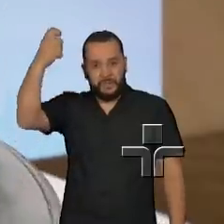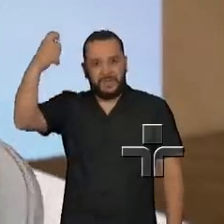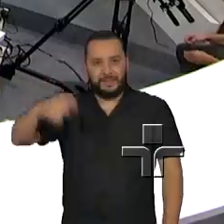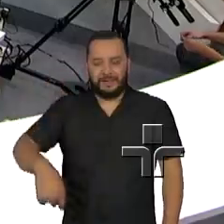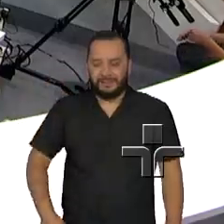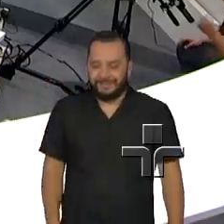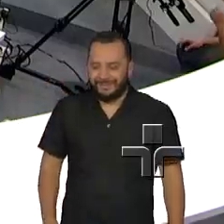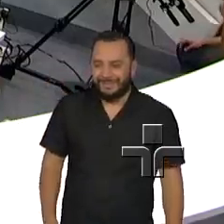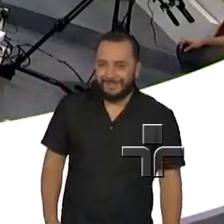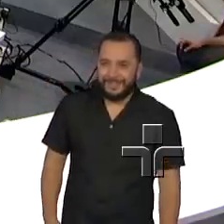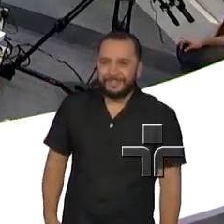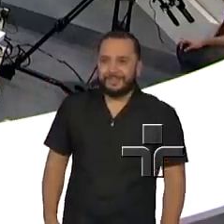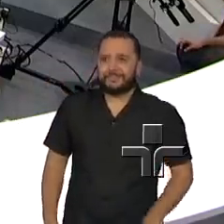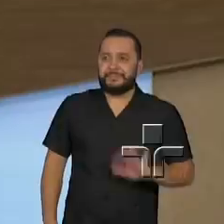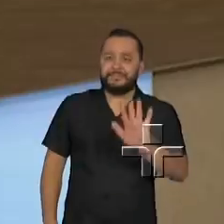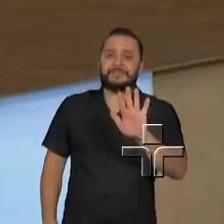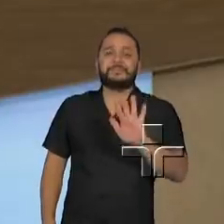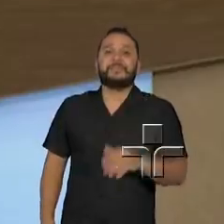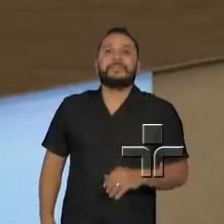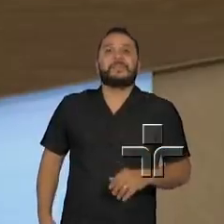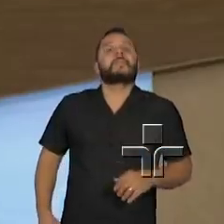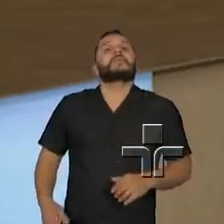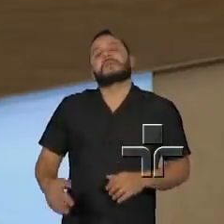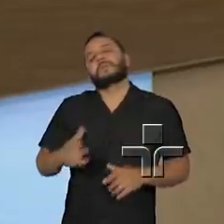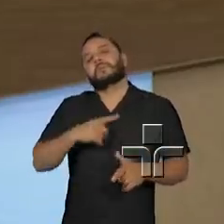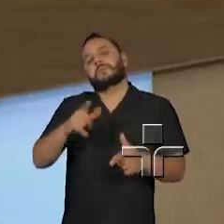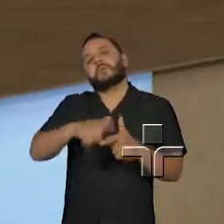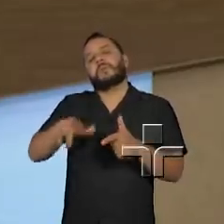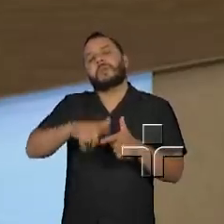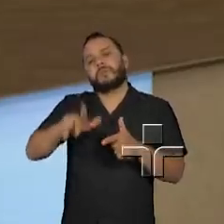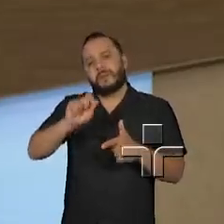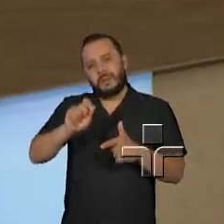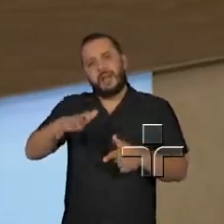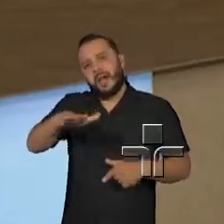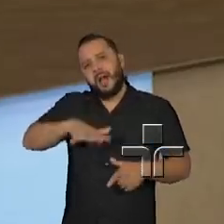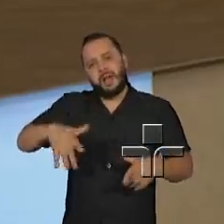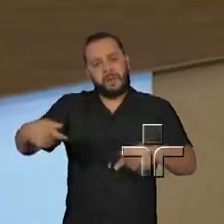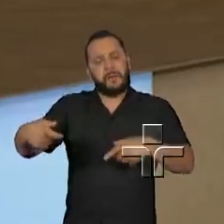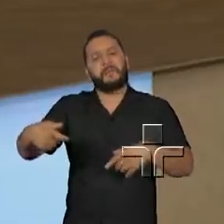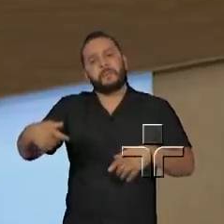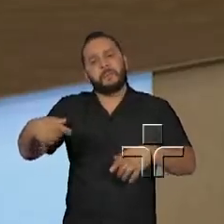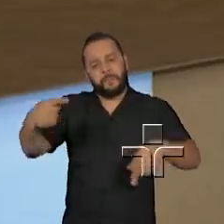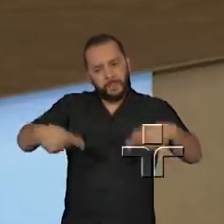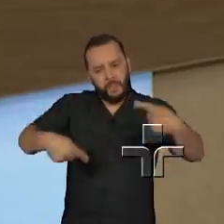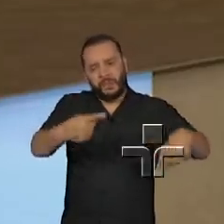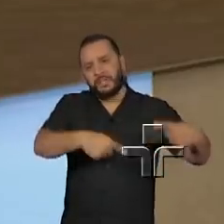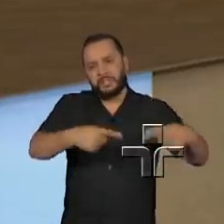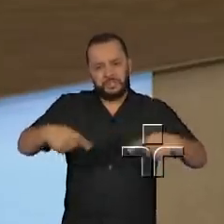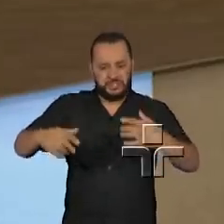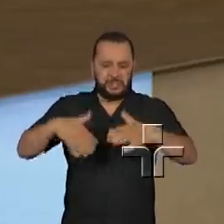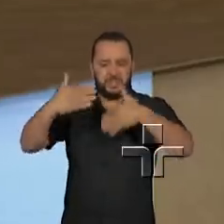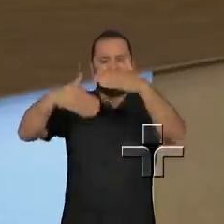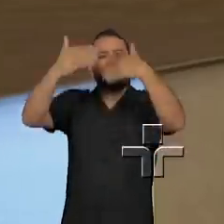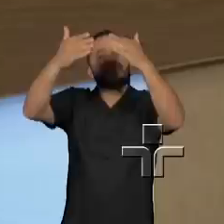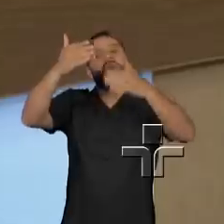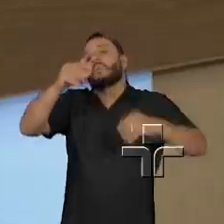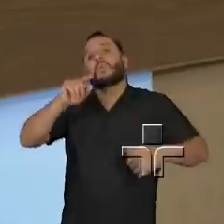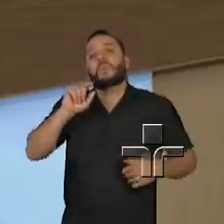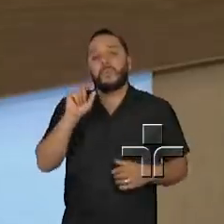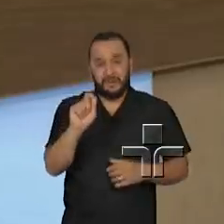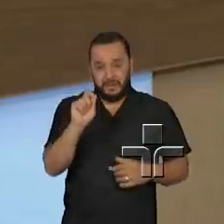Agora, o grande problema não é justamente esse, que as forças políticas que mais cresceram nos últimos anos são as que não